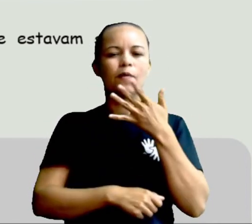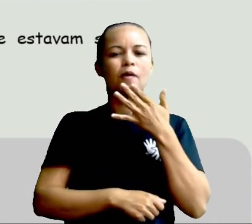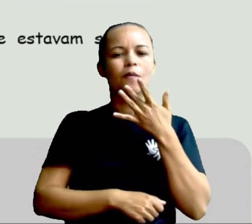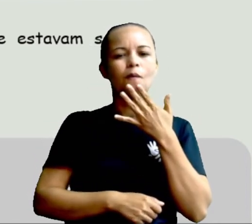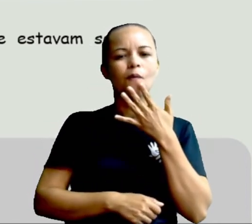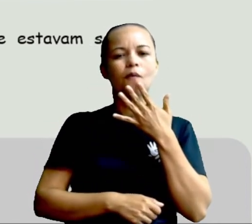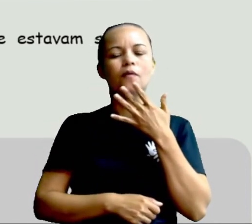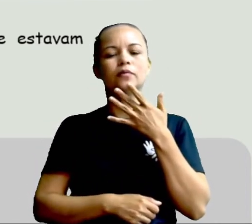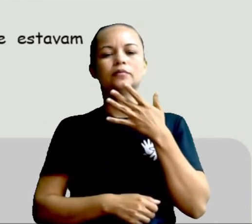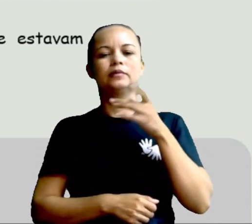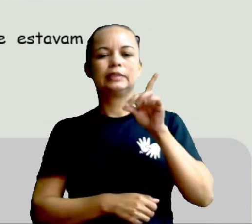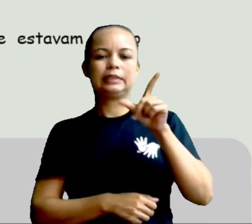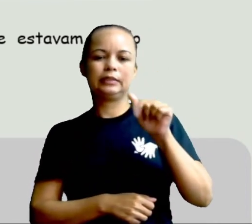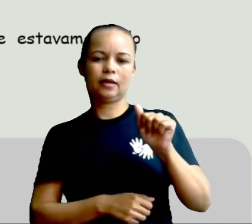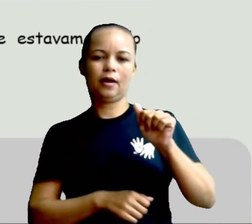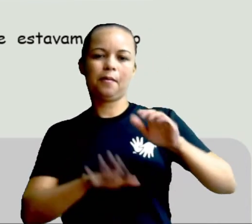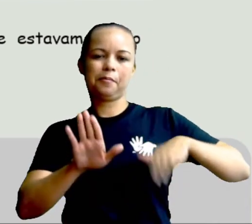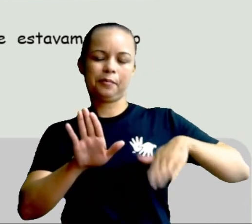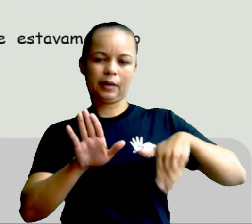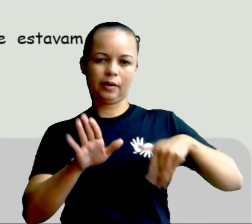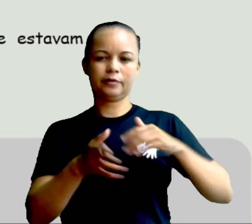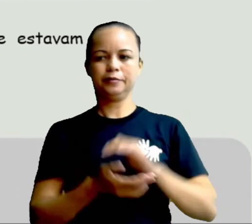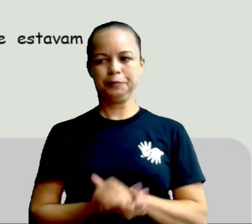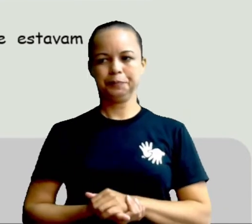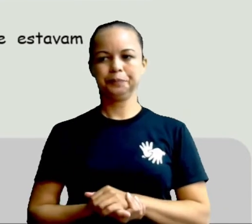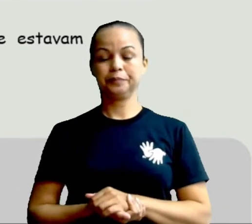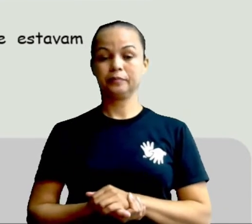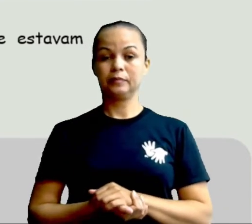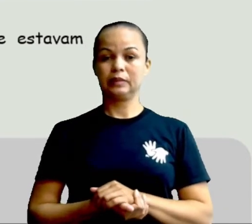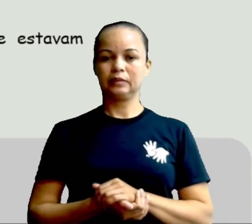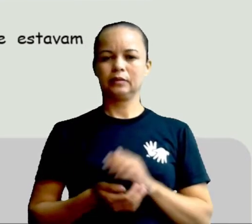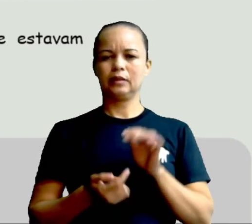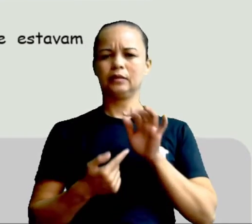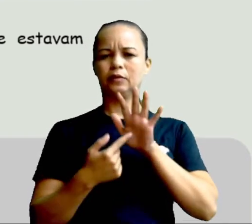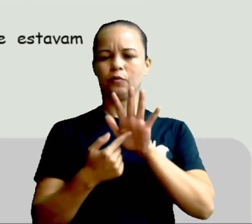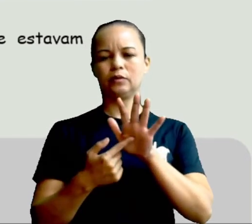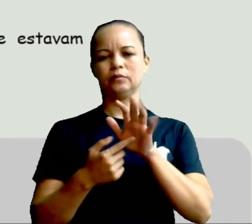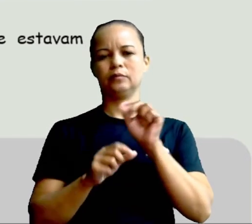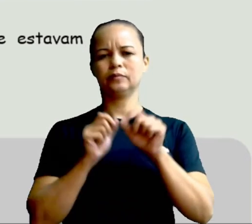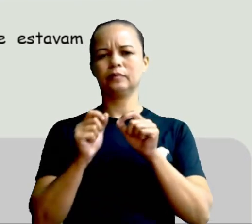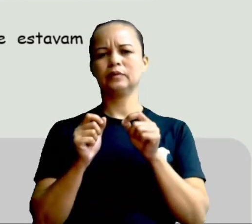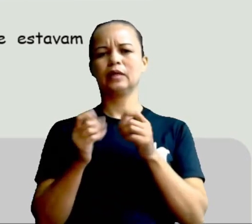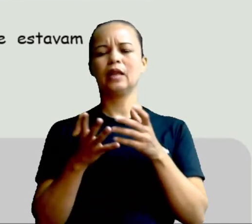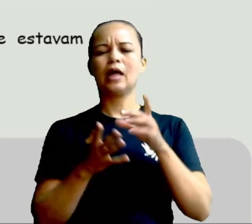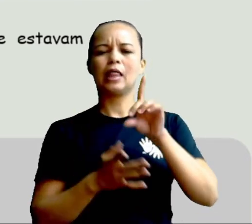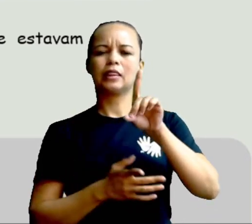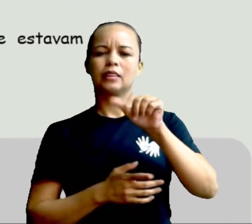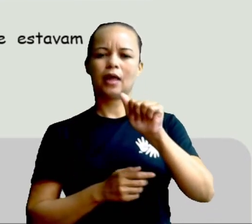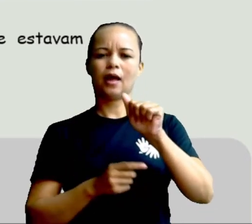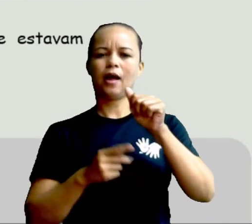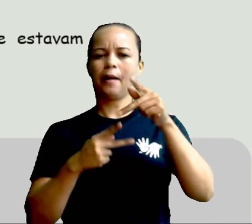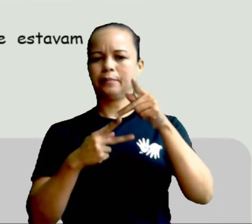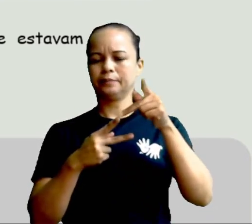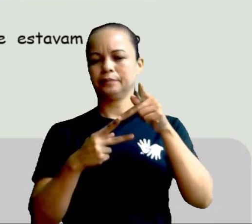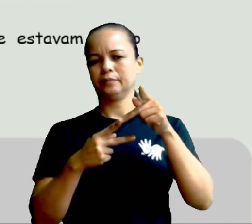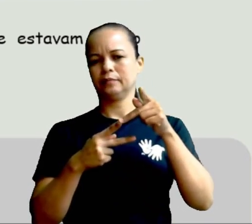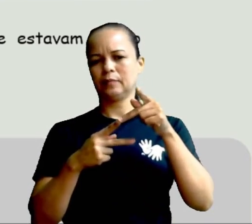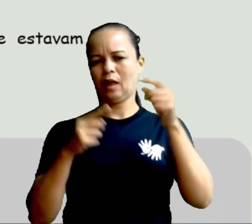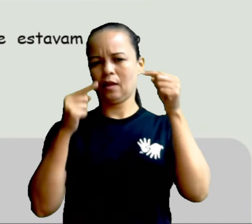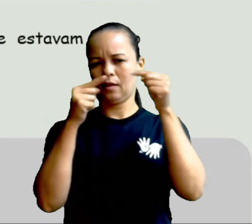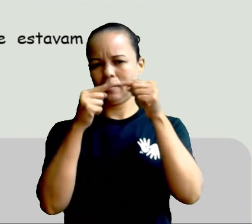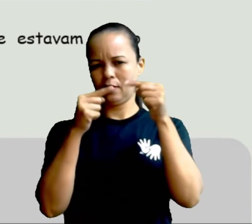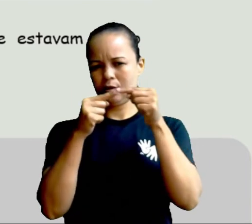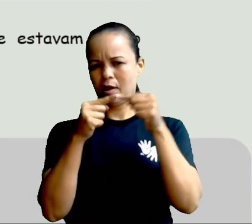praia. Então, esse trecho aí de Manuel Bandeira, nessa parte que ele fala, que ele coloca a preposição da,